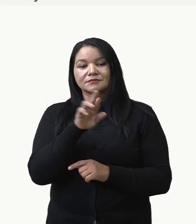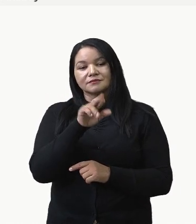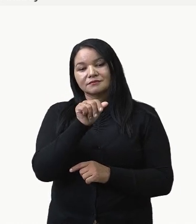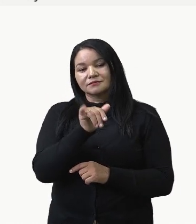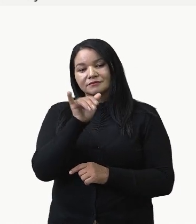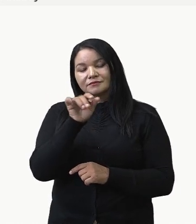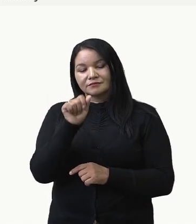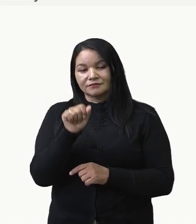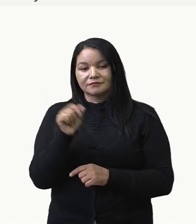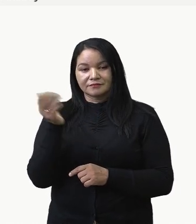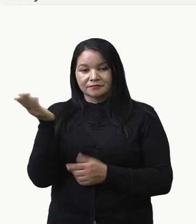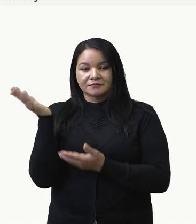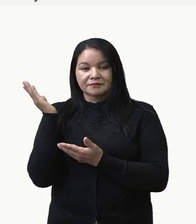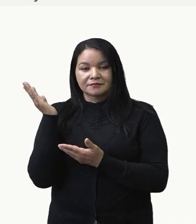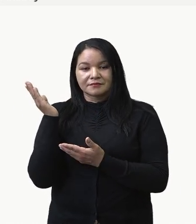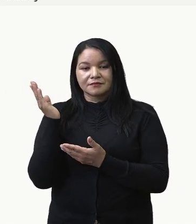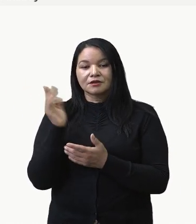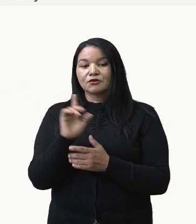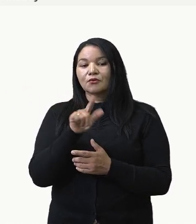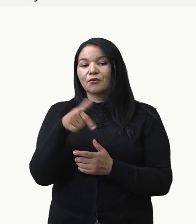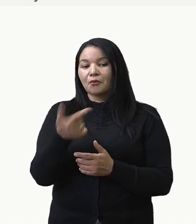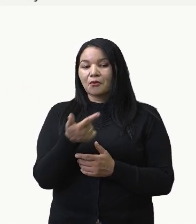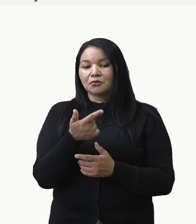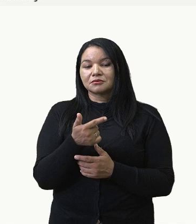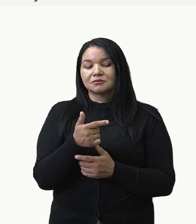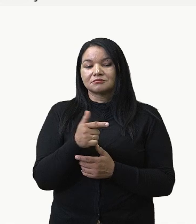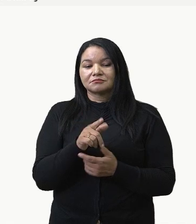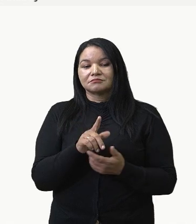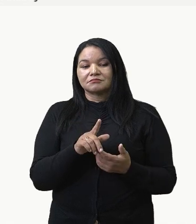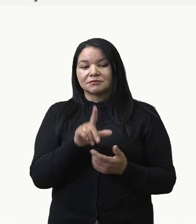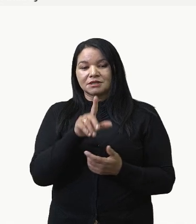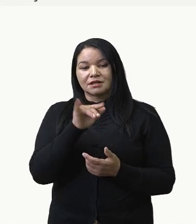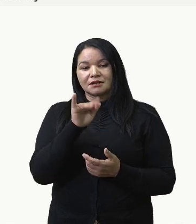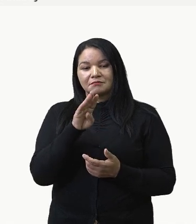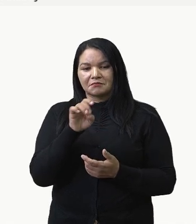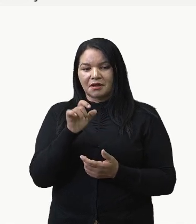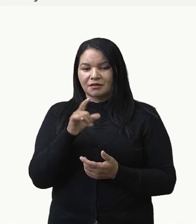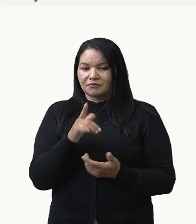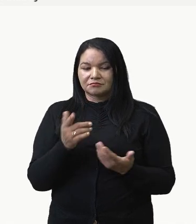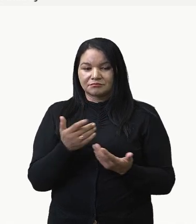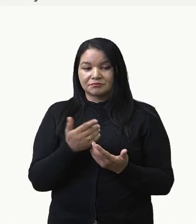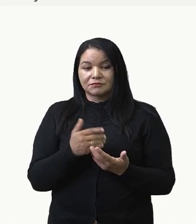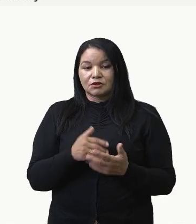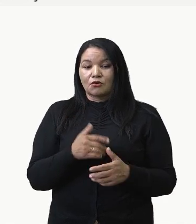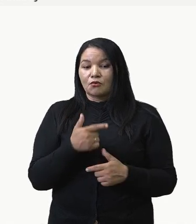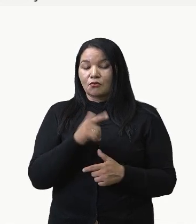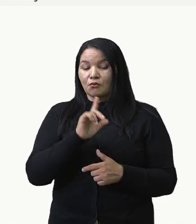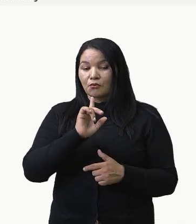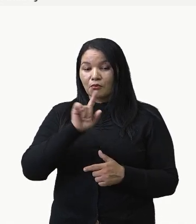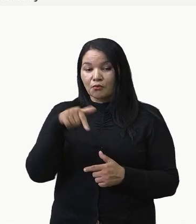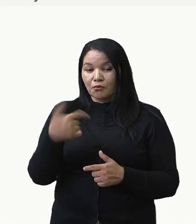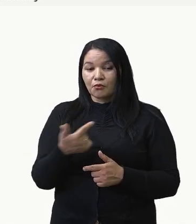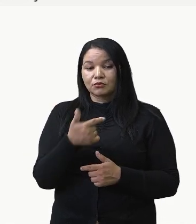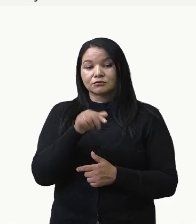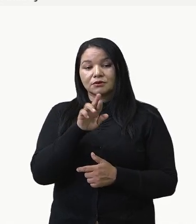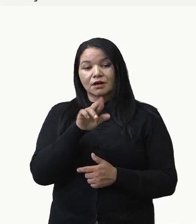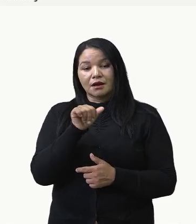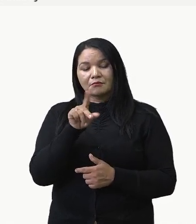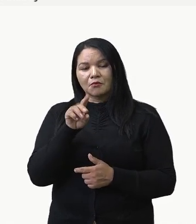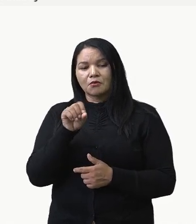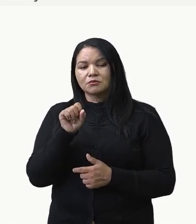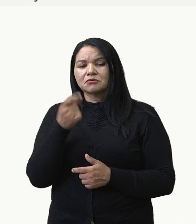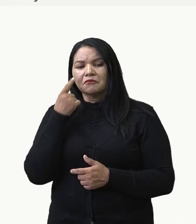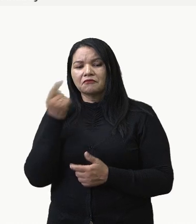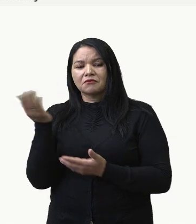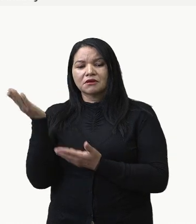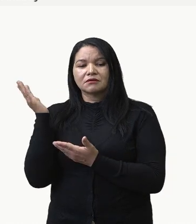raia alguacil a Libélula sorro é a raposa Lobo tá e elefante